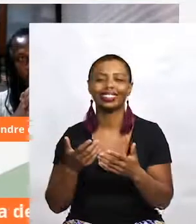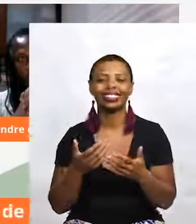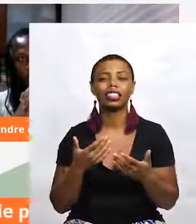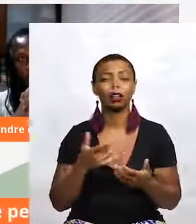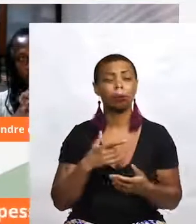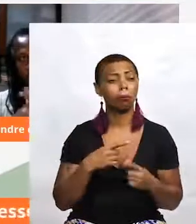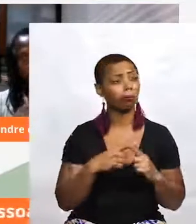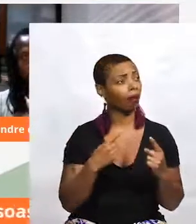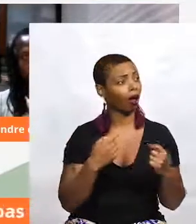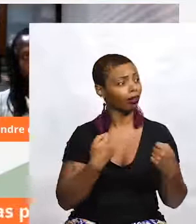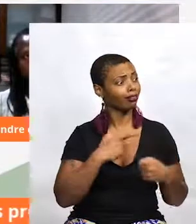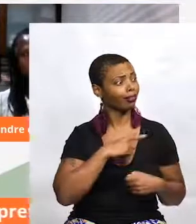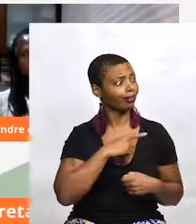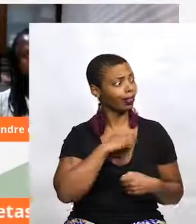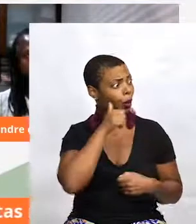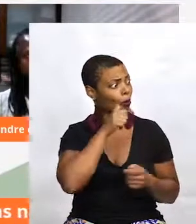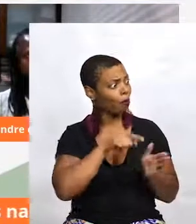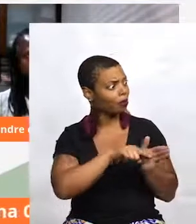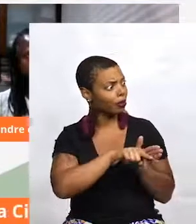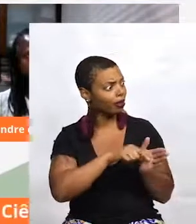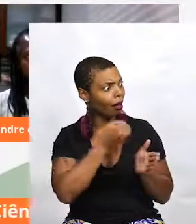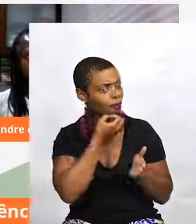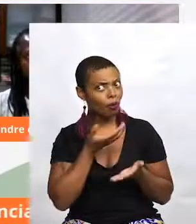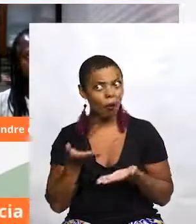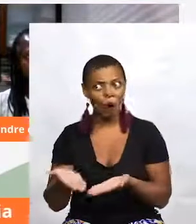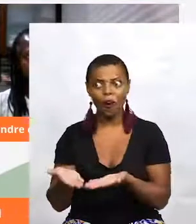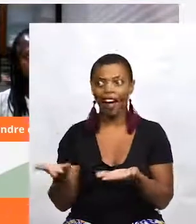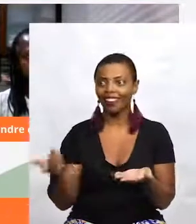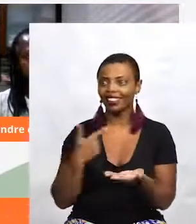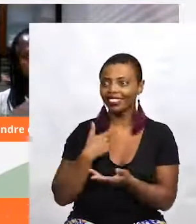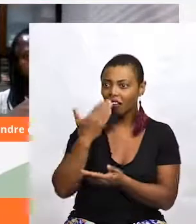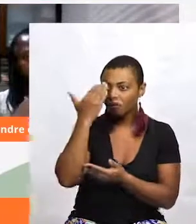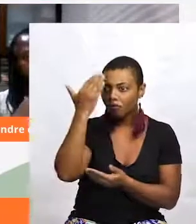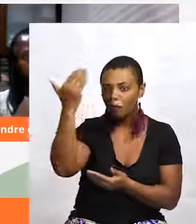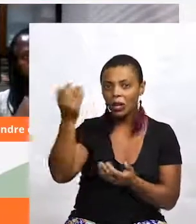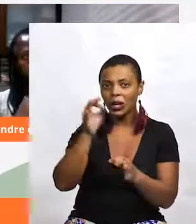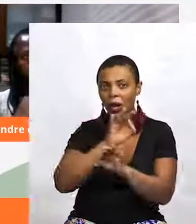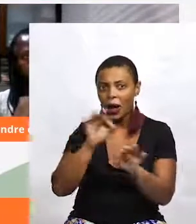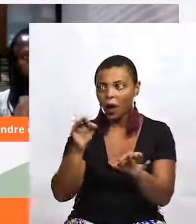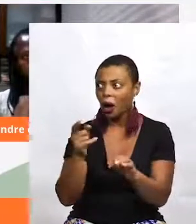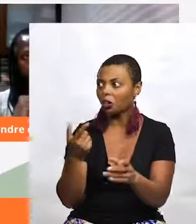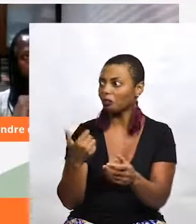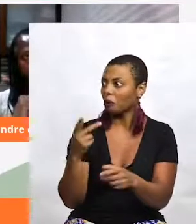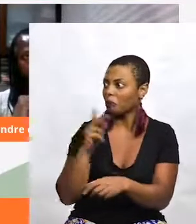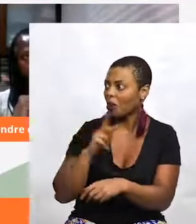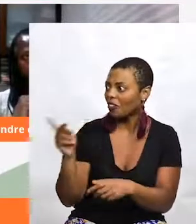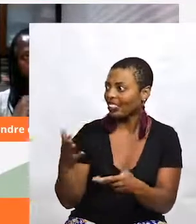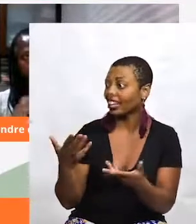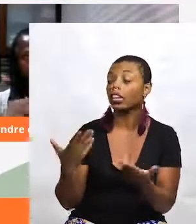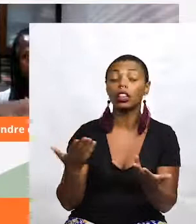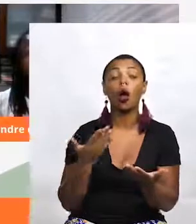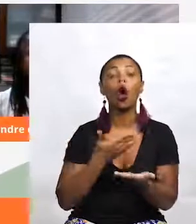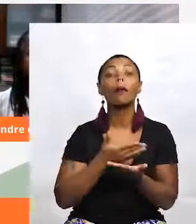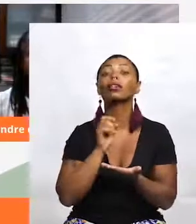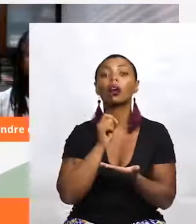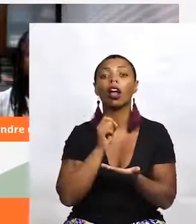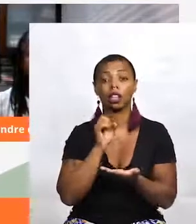aqui que é boa naquilo que ela faz, você tem um pesquisador negro que é bom naquilo que ele faz. Então, acho que é uma valorização do país,